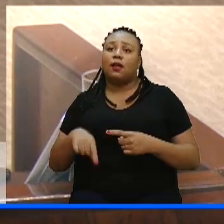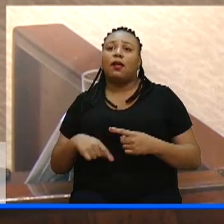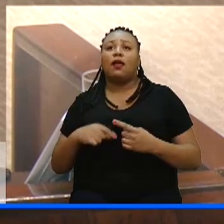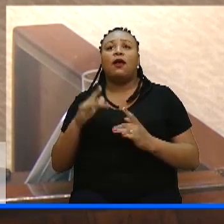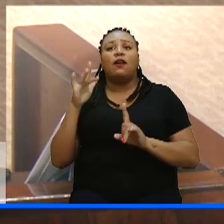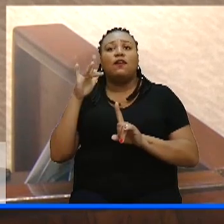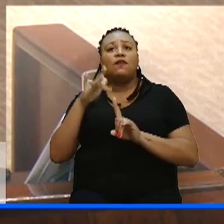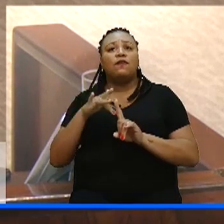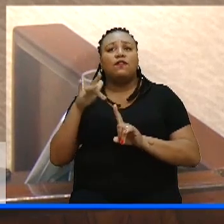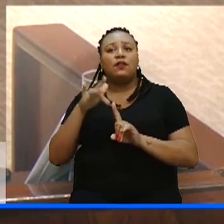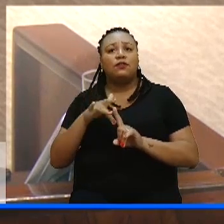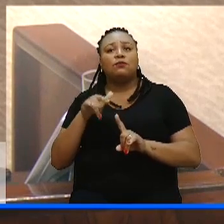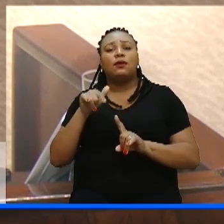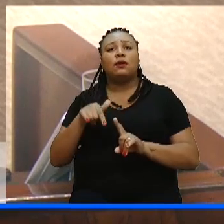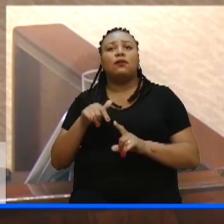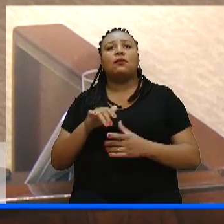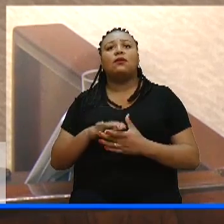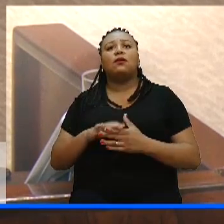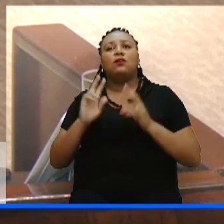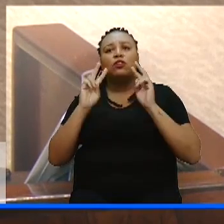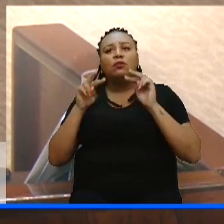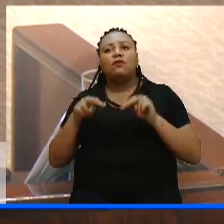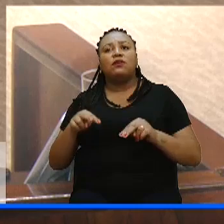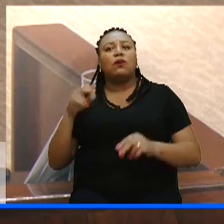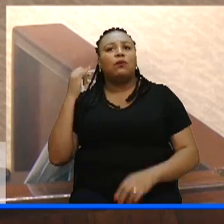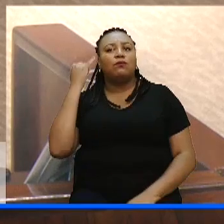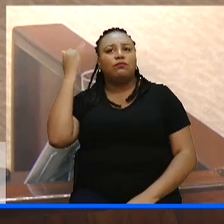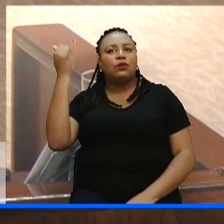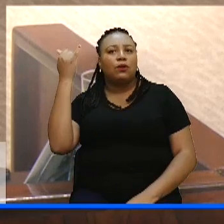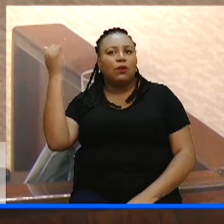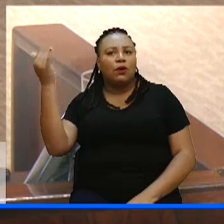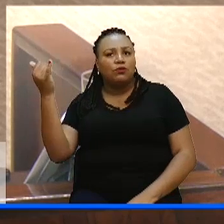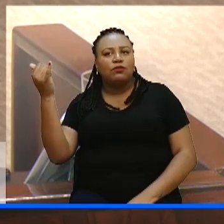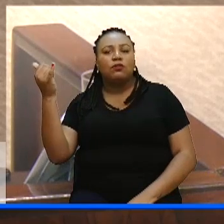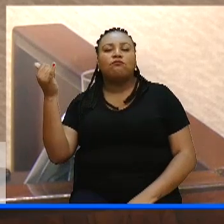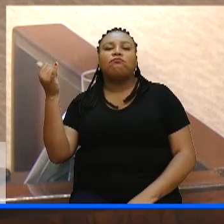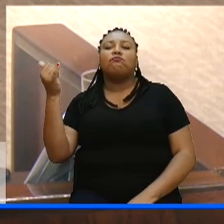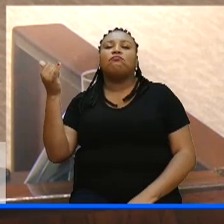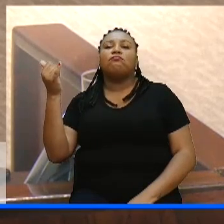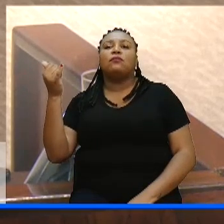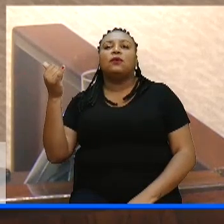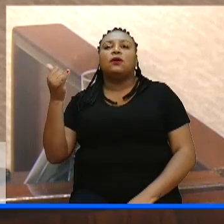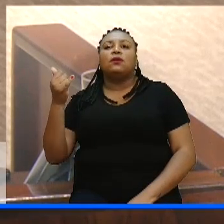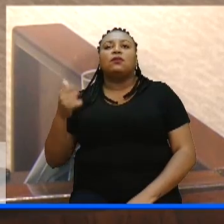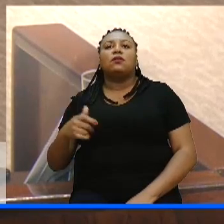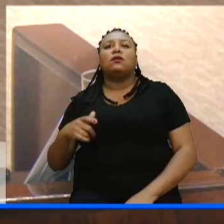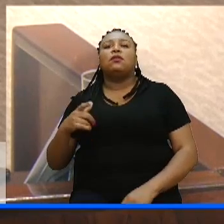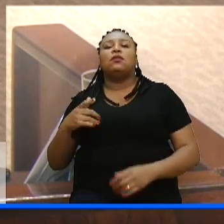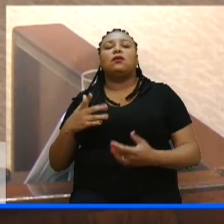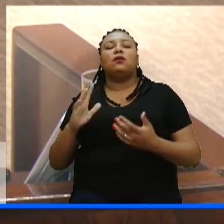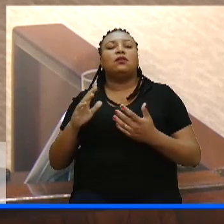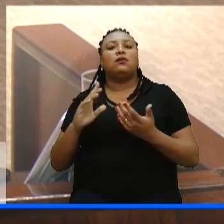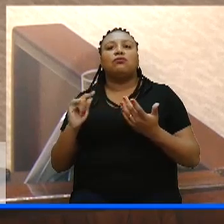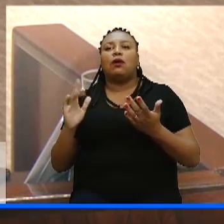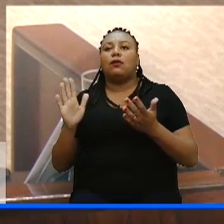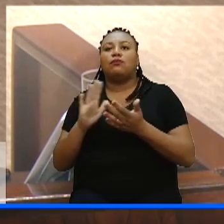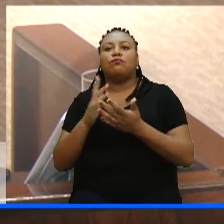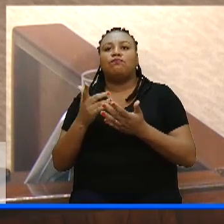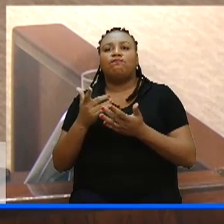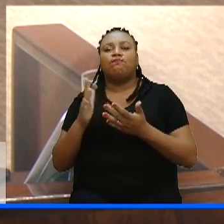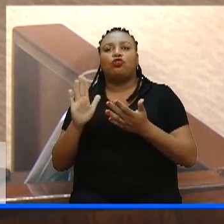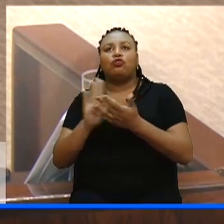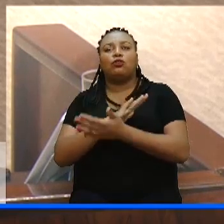de uma de uma visão ideológica que engana toda qualquer possibilidade